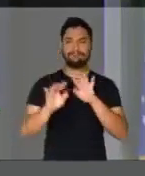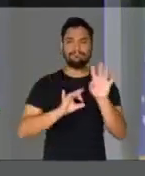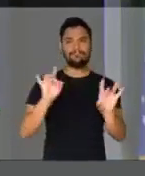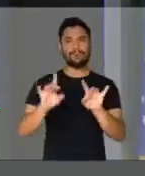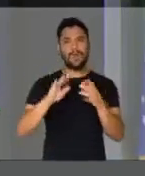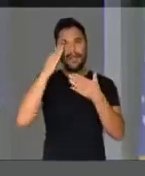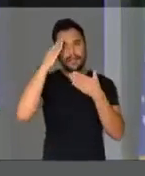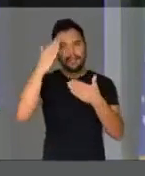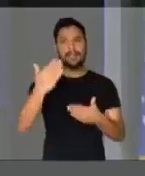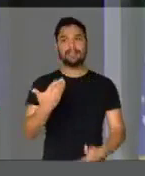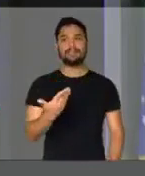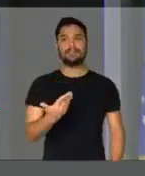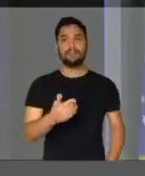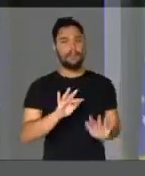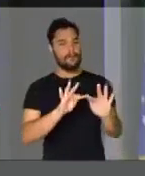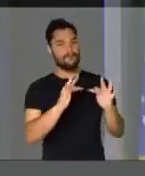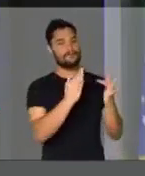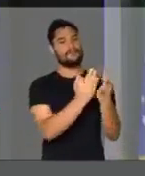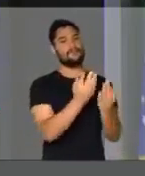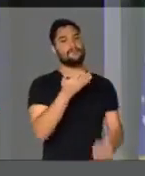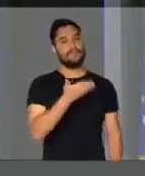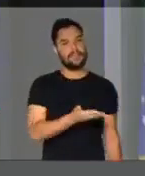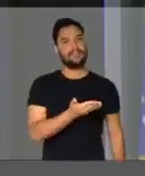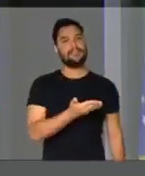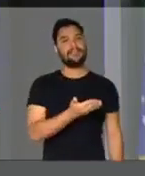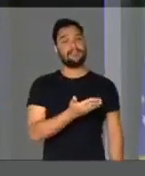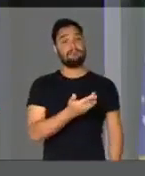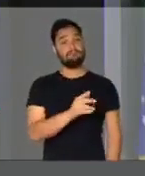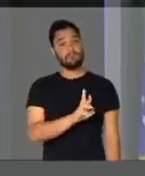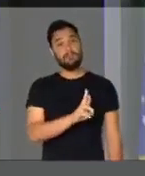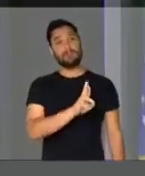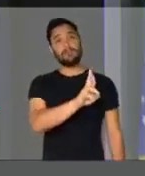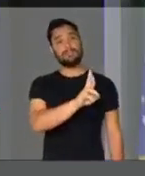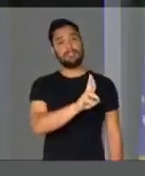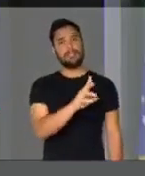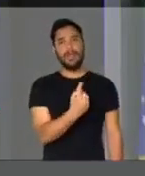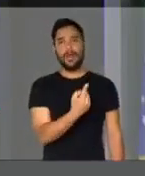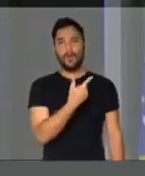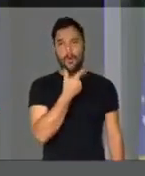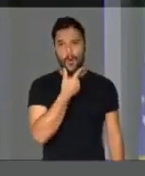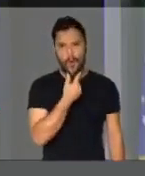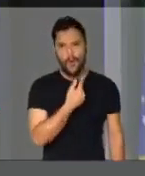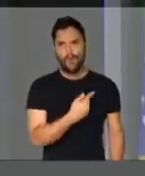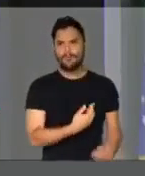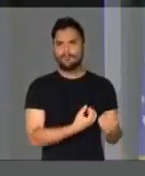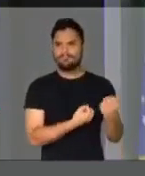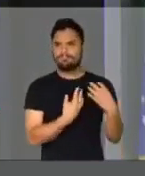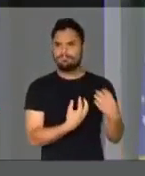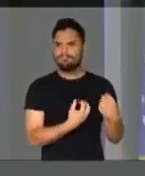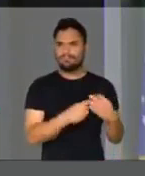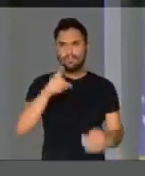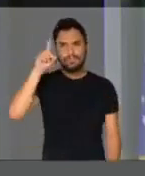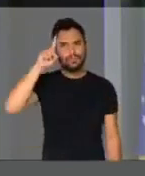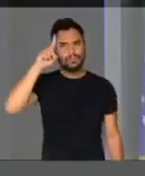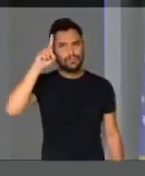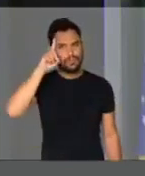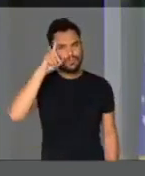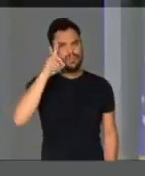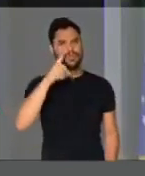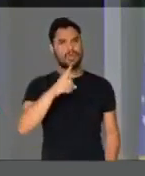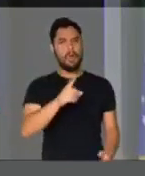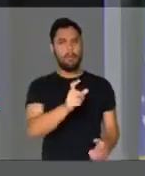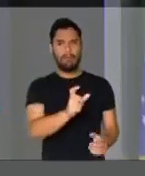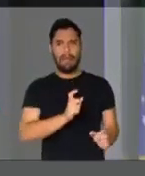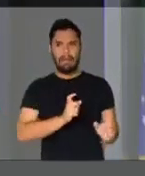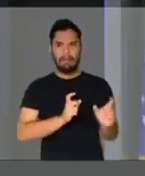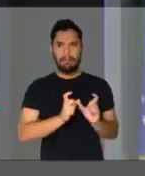agradeço a toda a minha amada família. E em nome deles, agradecer a um homem que tem me ensinado todos os dias, não por